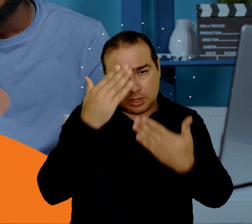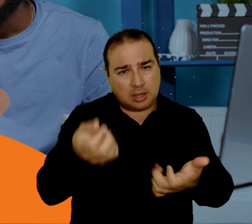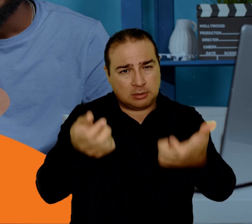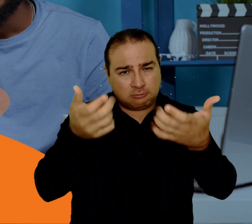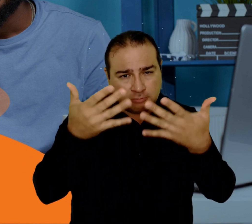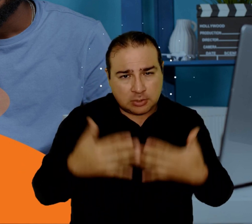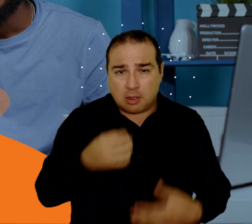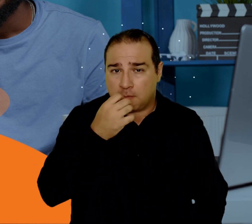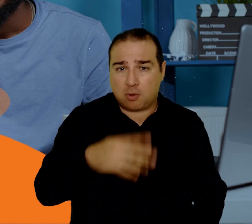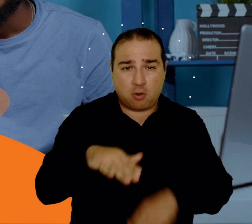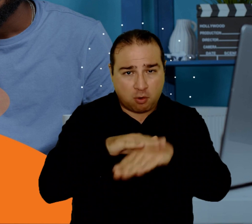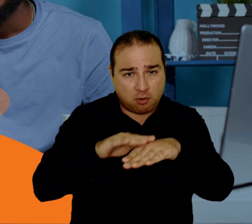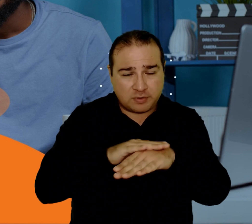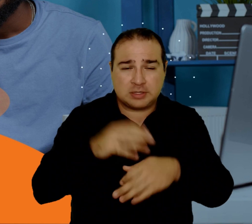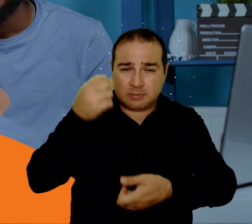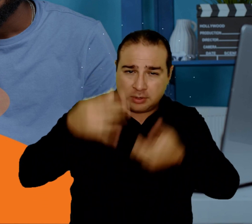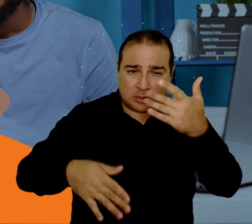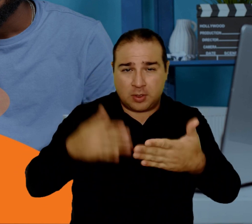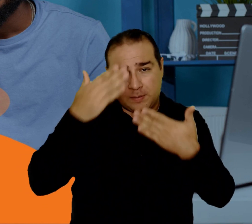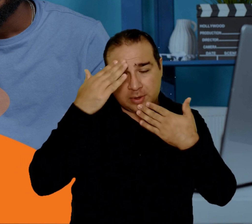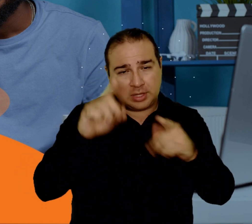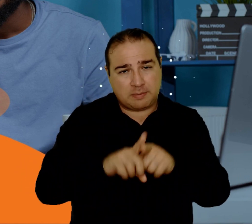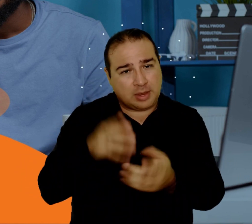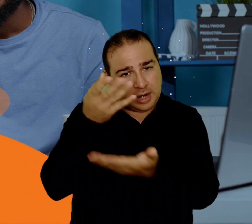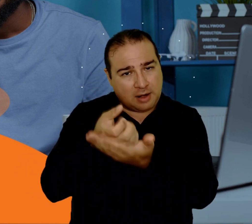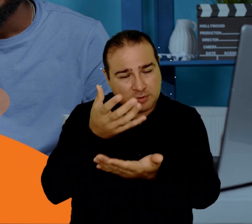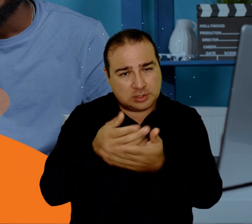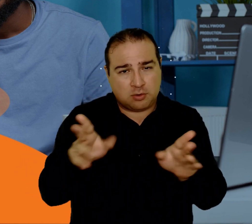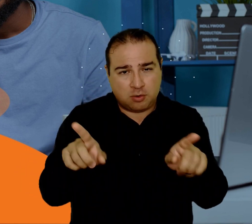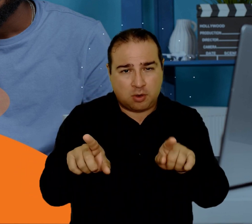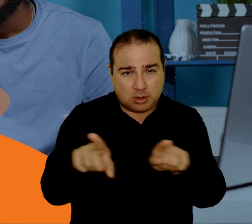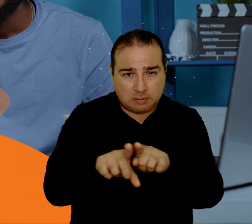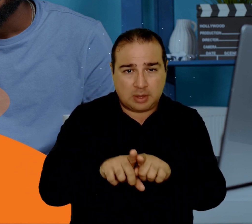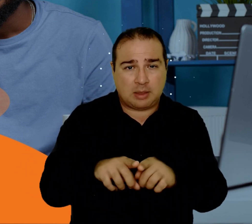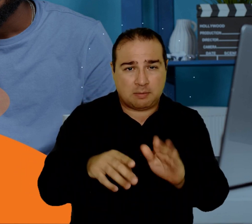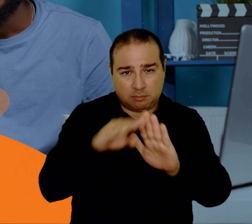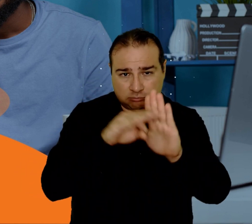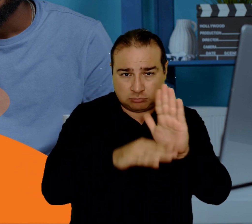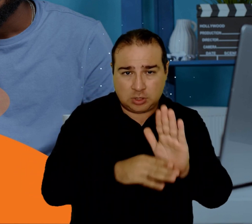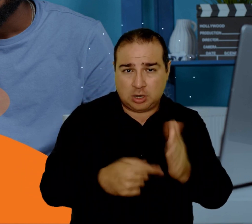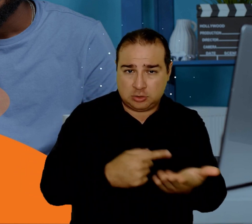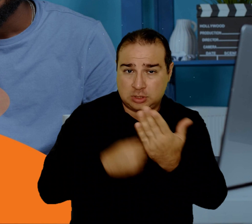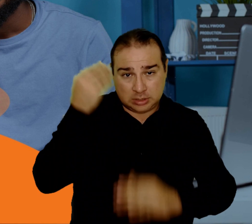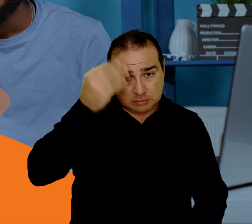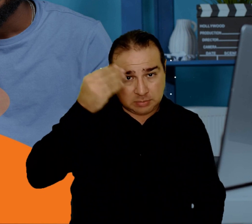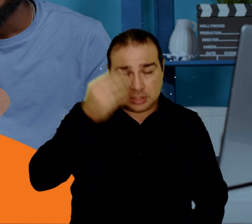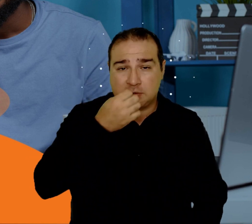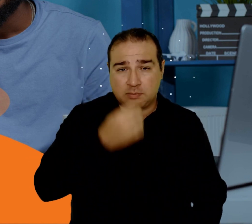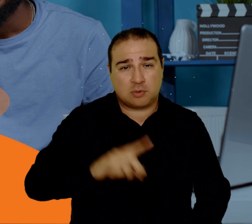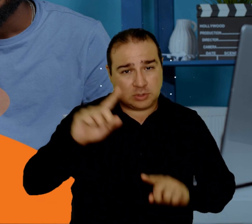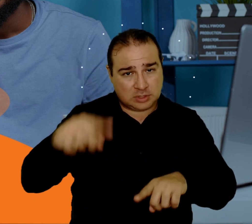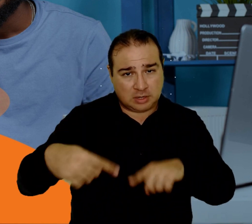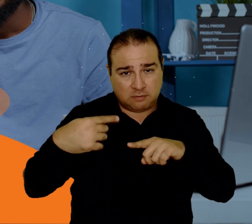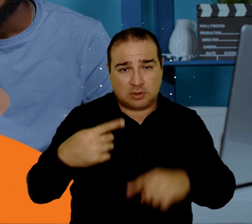sua disponibilidade de estar aqui com a gente para a gravação desse podcast, contribuindo aí com todas as suas experiências